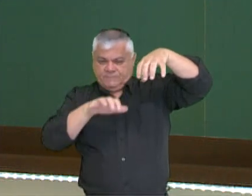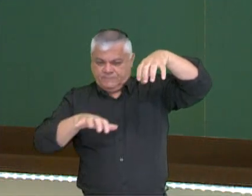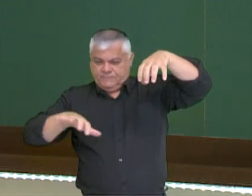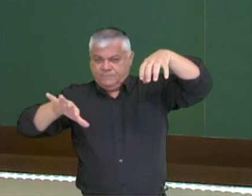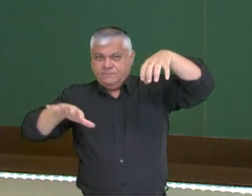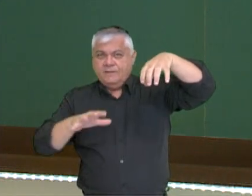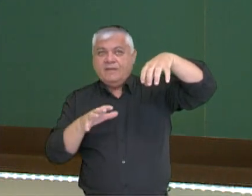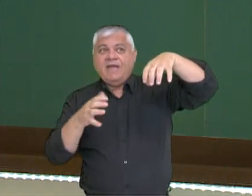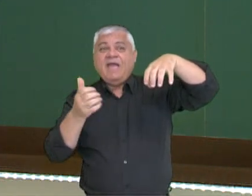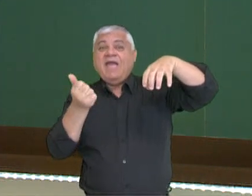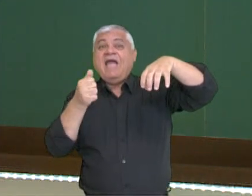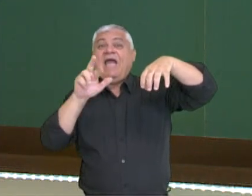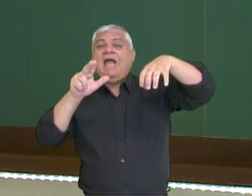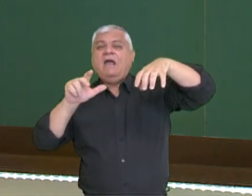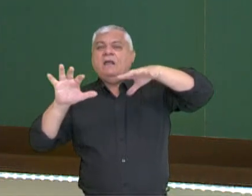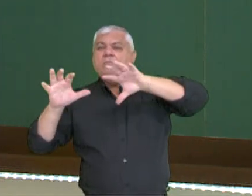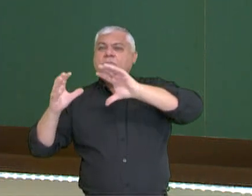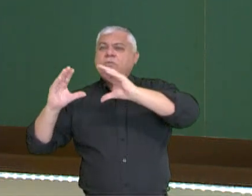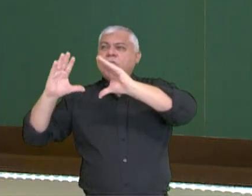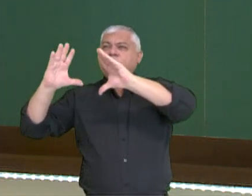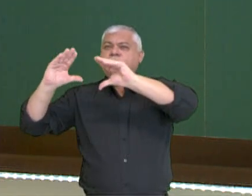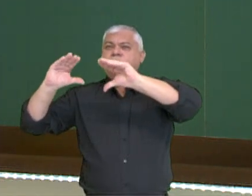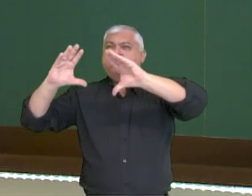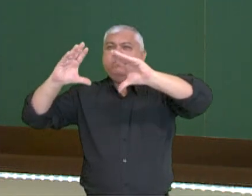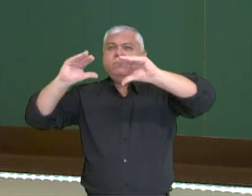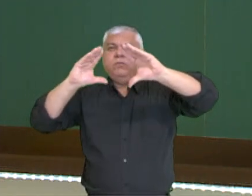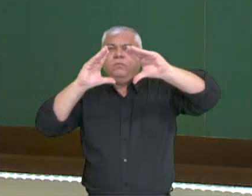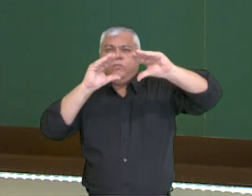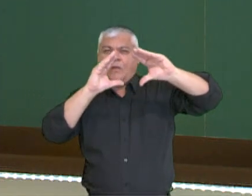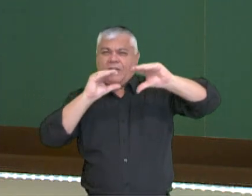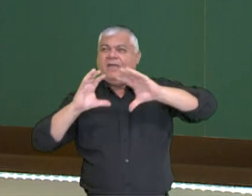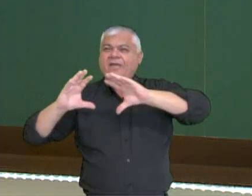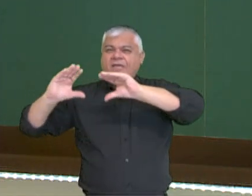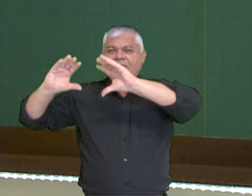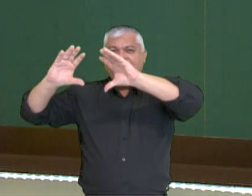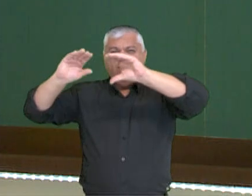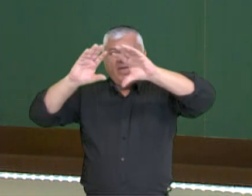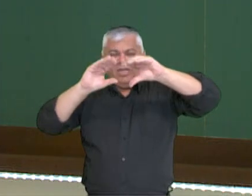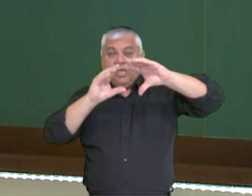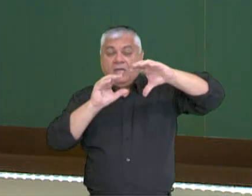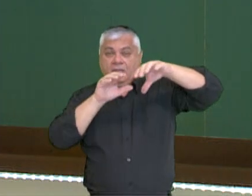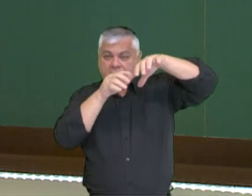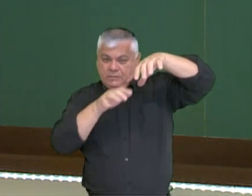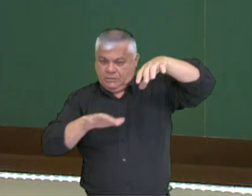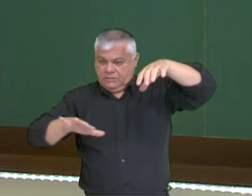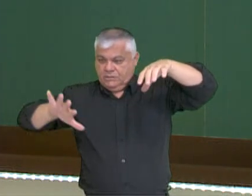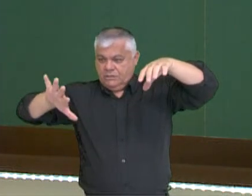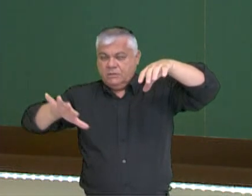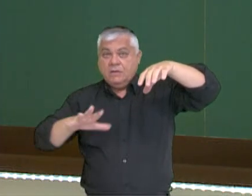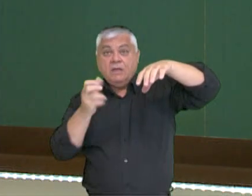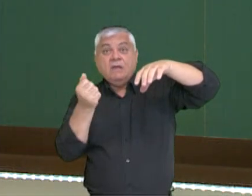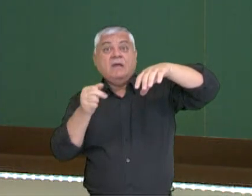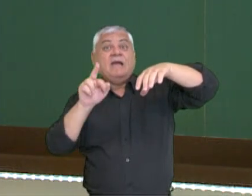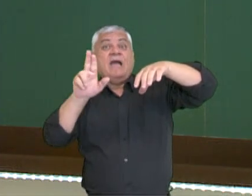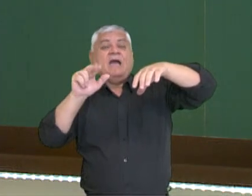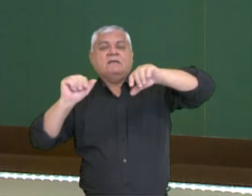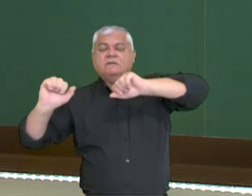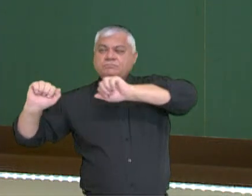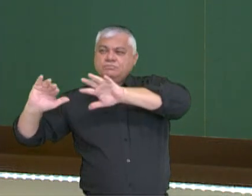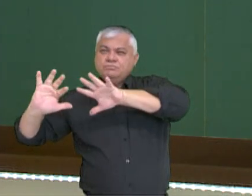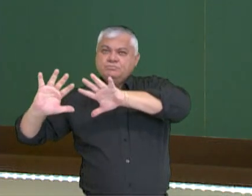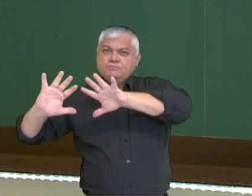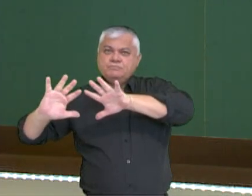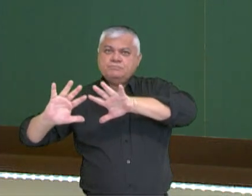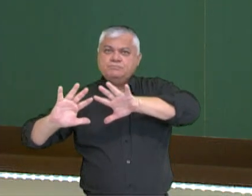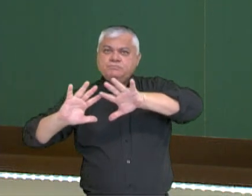ar são condições de uma porção da atmosfera, que a gente chama de ar, né? Que se deslocam